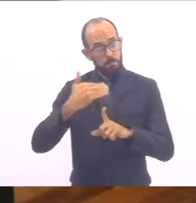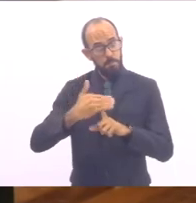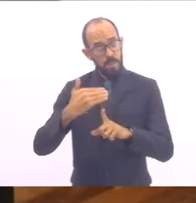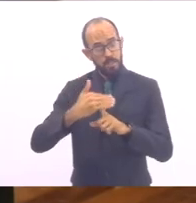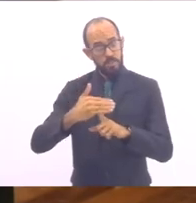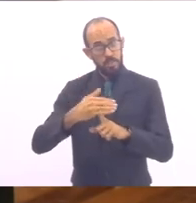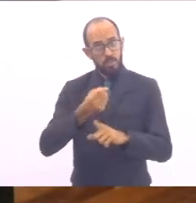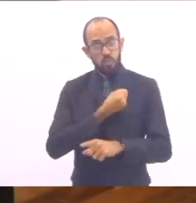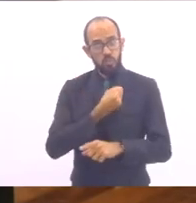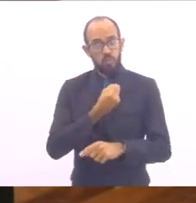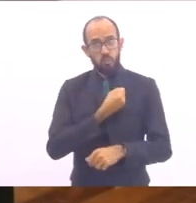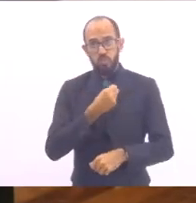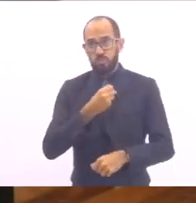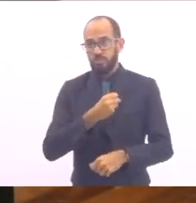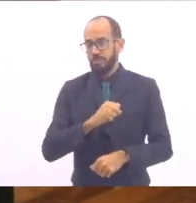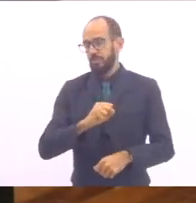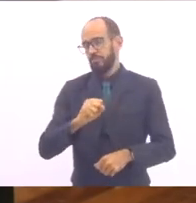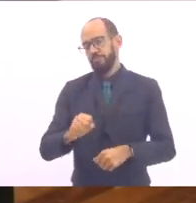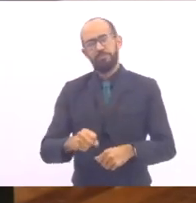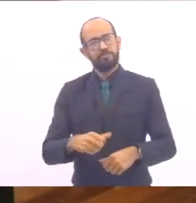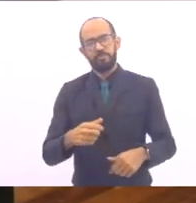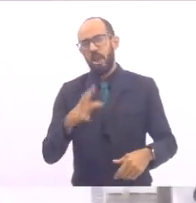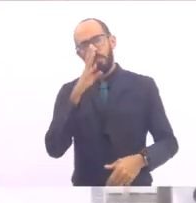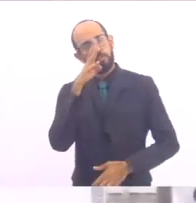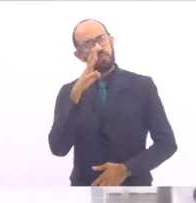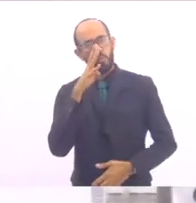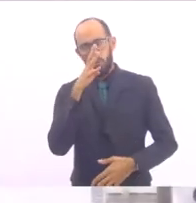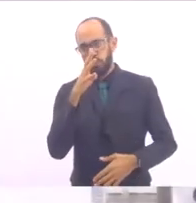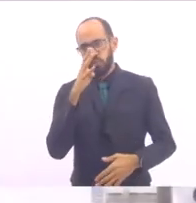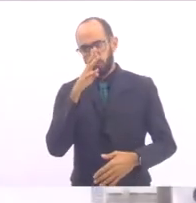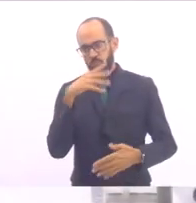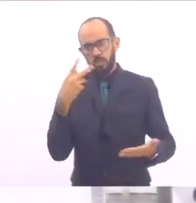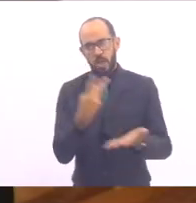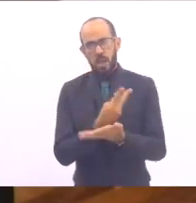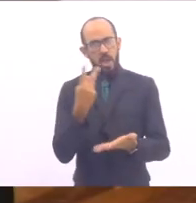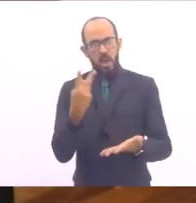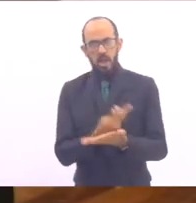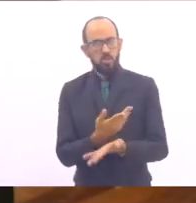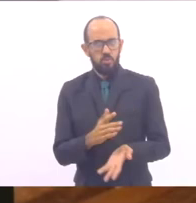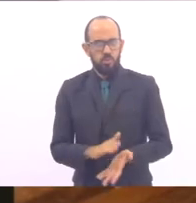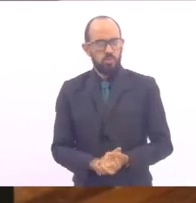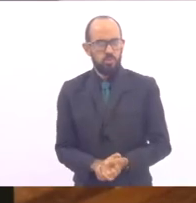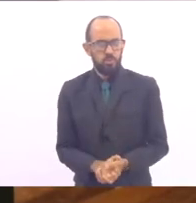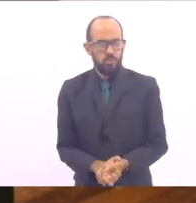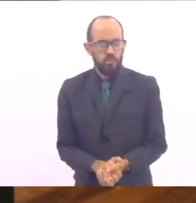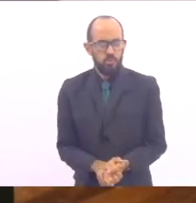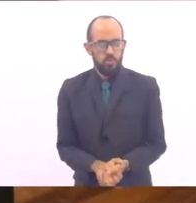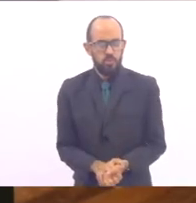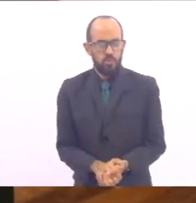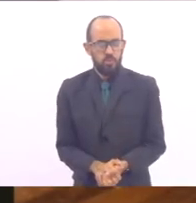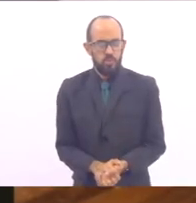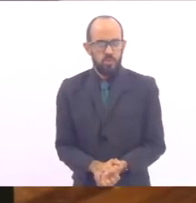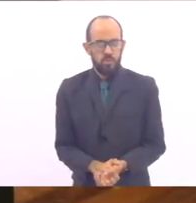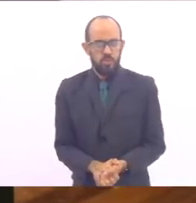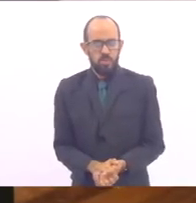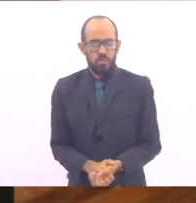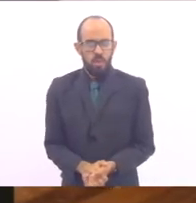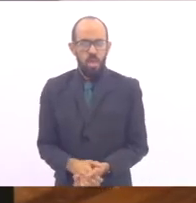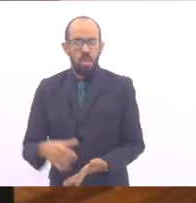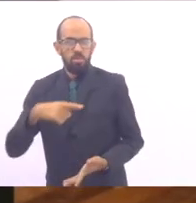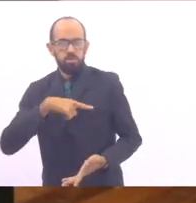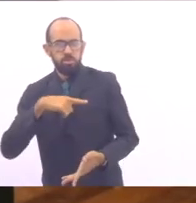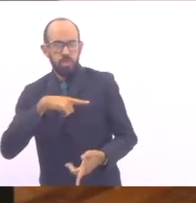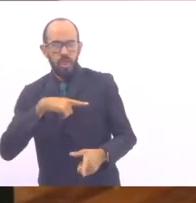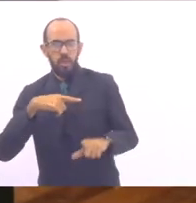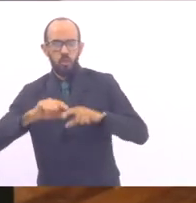esse número era irreal, absurdo. Irreal. Esse número era muito alto. Está inflado, está inflacionado. É, não é que ele esteja inflado. Tem alguma.